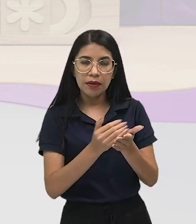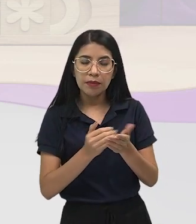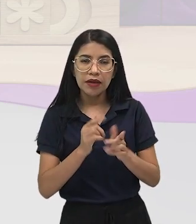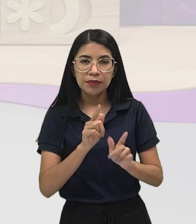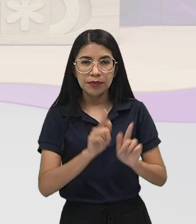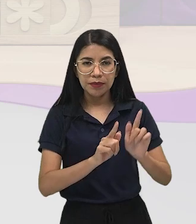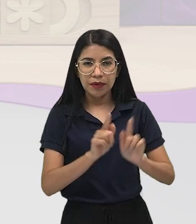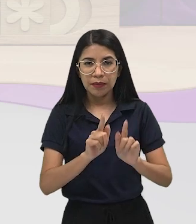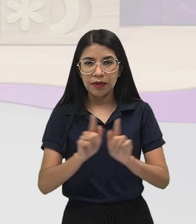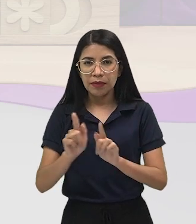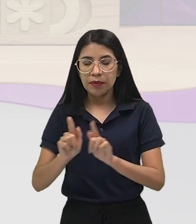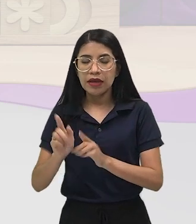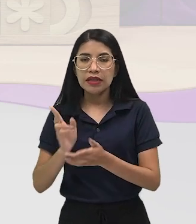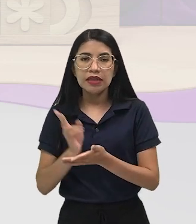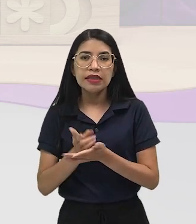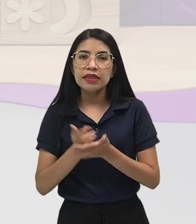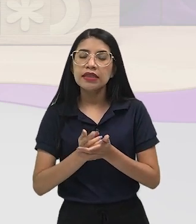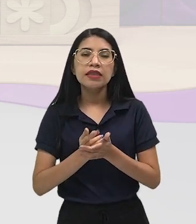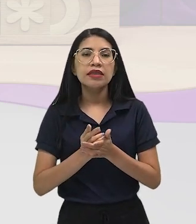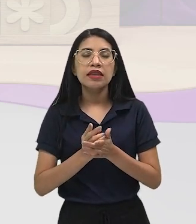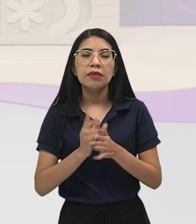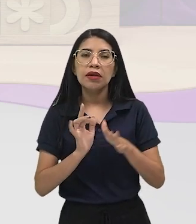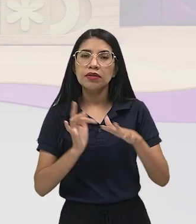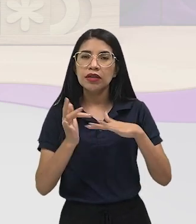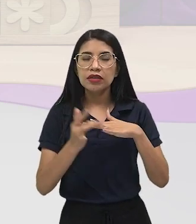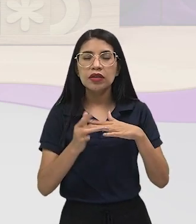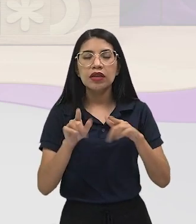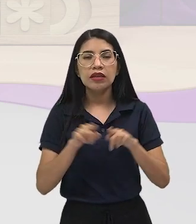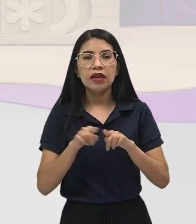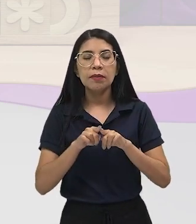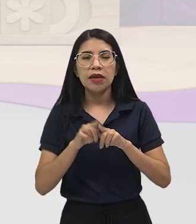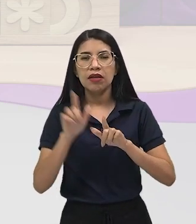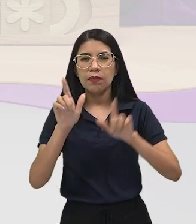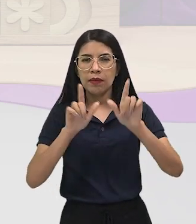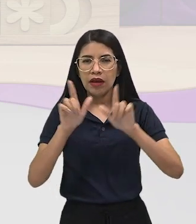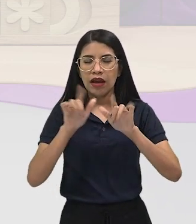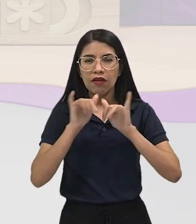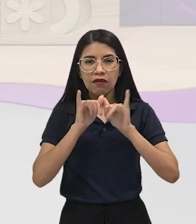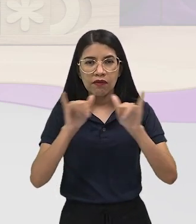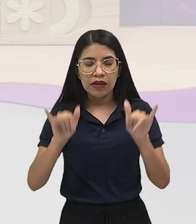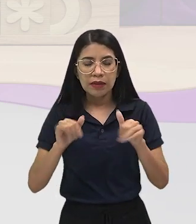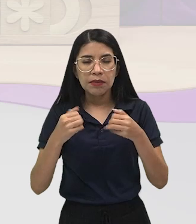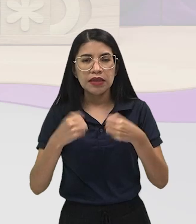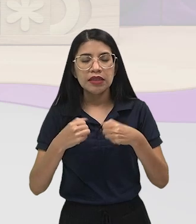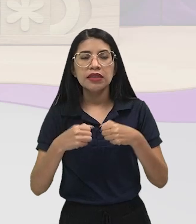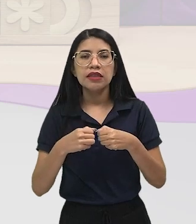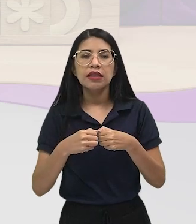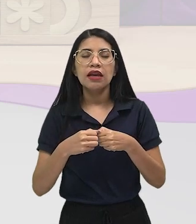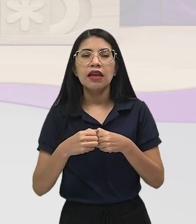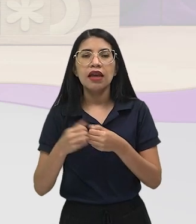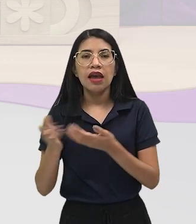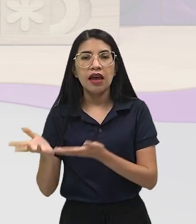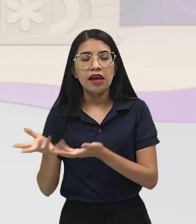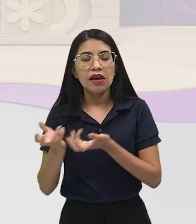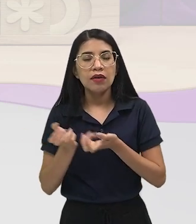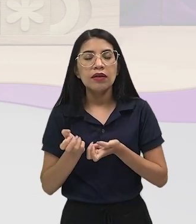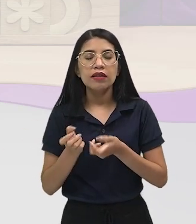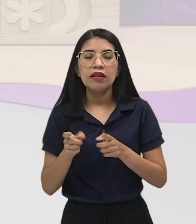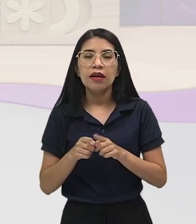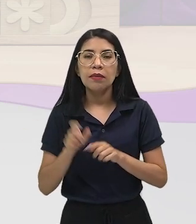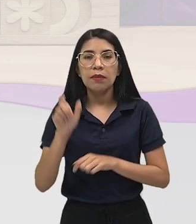a mídia, ela fica constantemente dizendo para você receber o recenseador, que é aquela pessoa que vai passar e vai